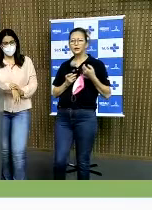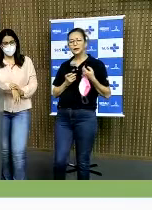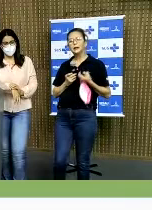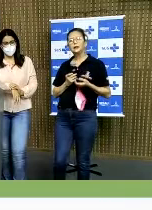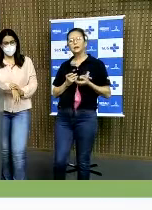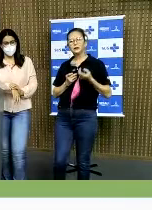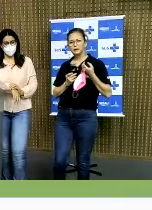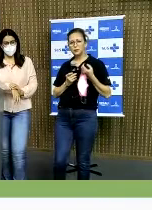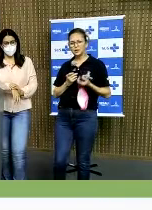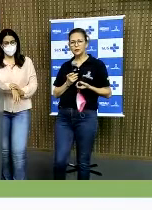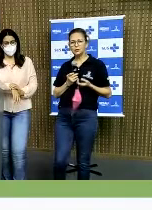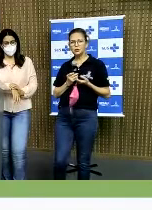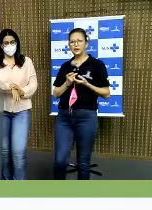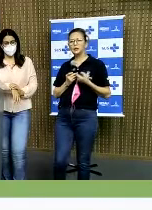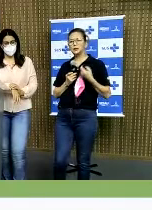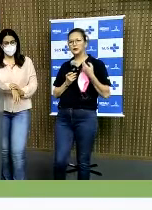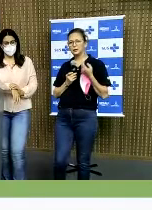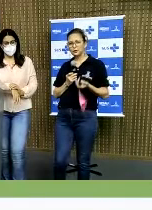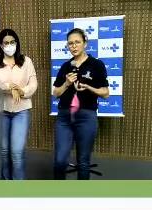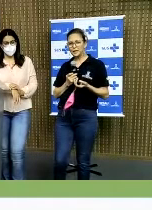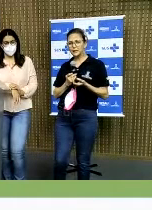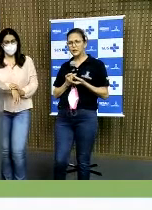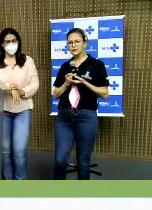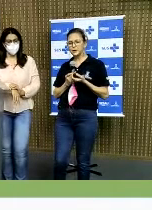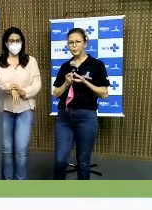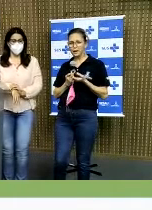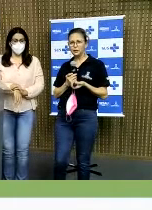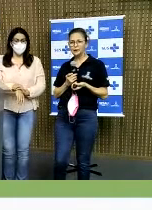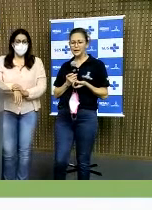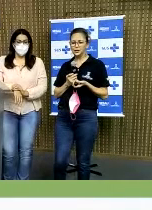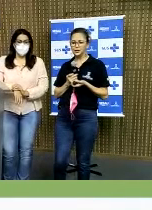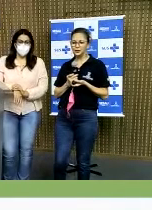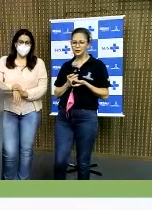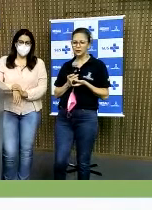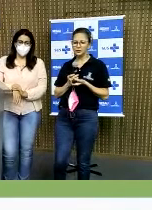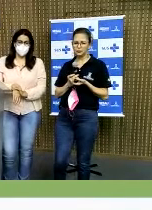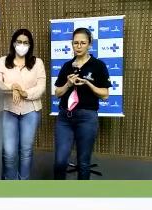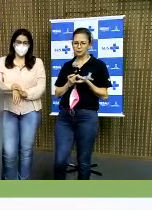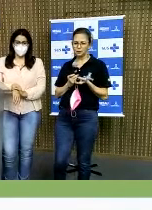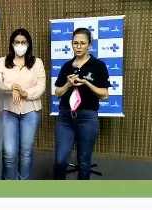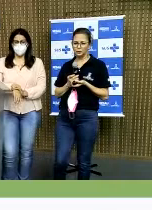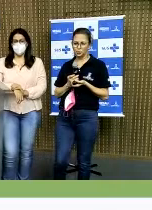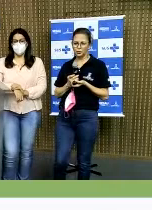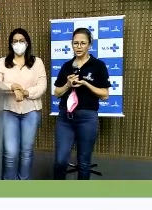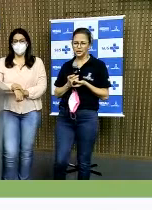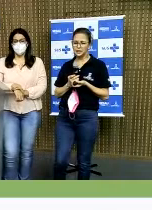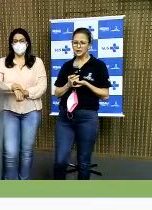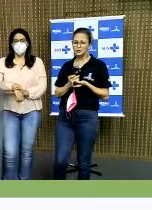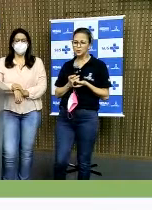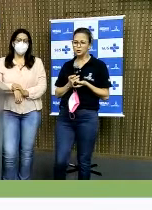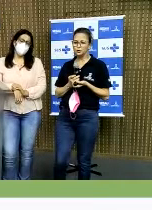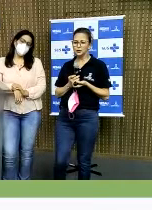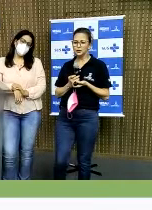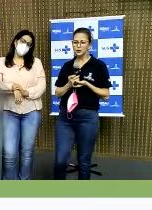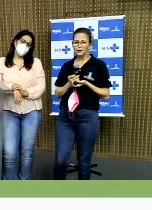saúde e, consequentemente, os pacientes vão para a unidade, né, por conta desses